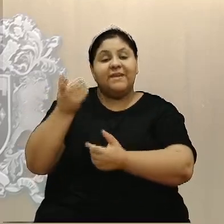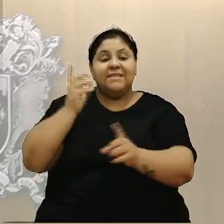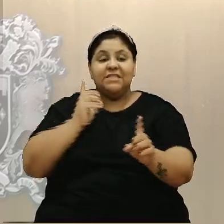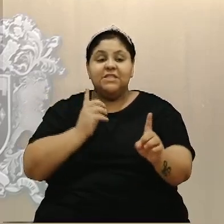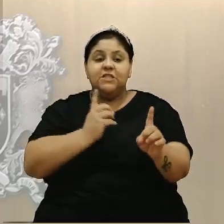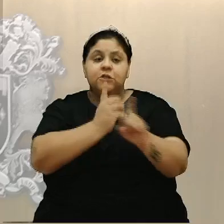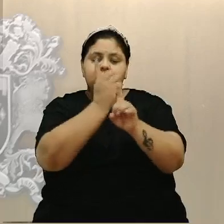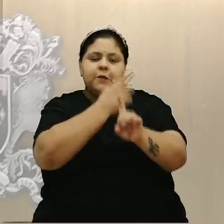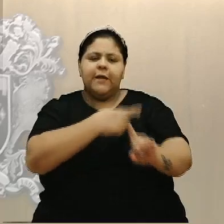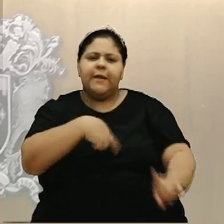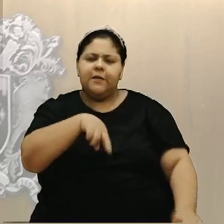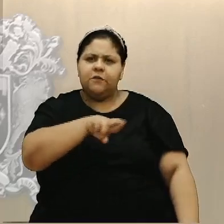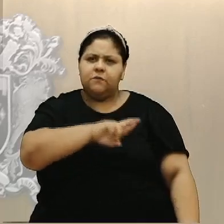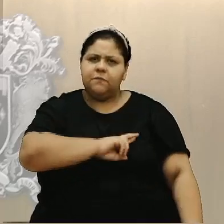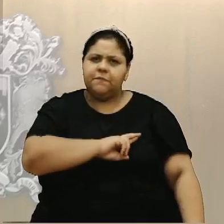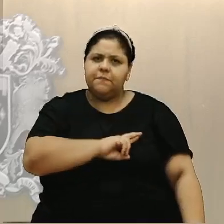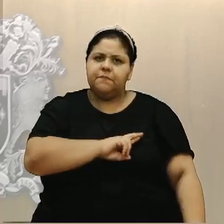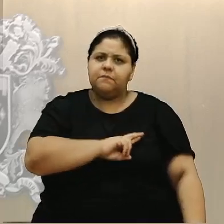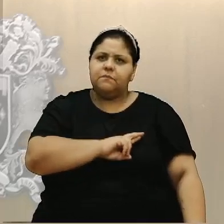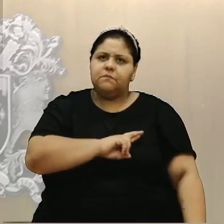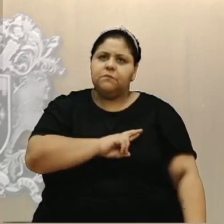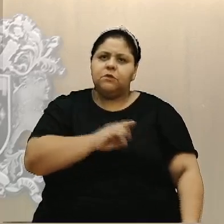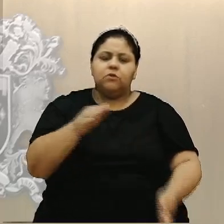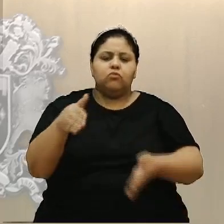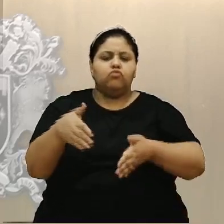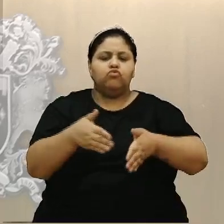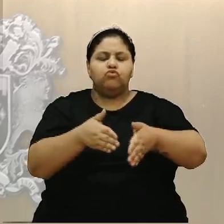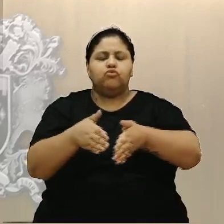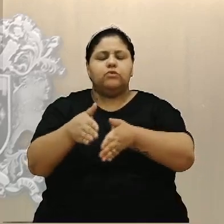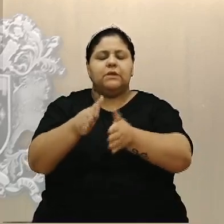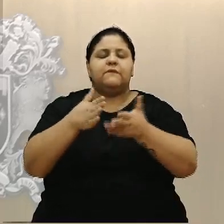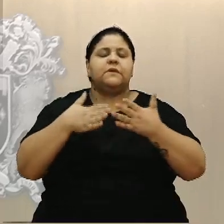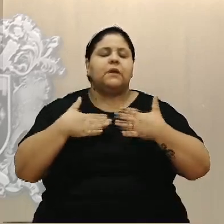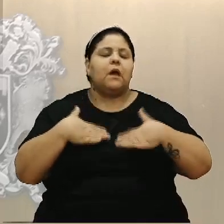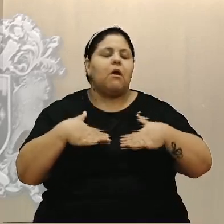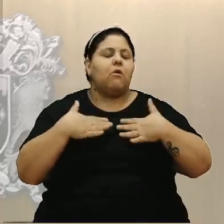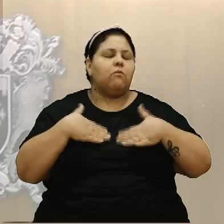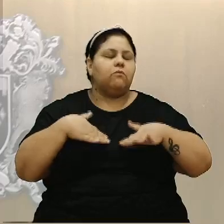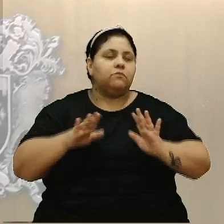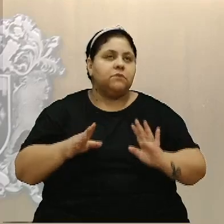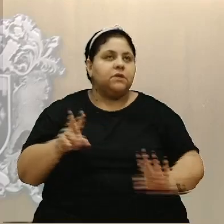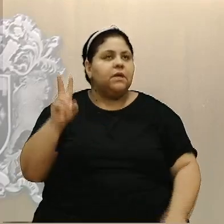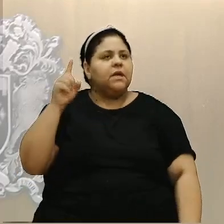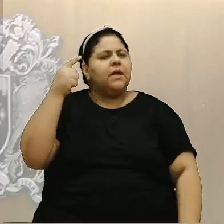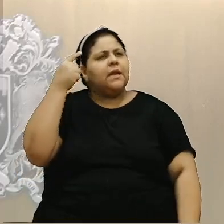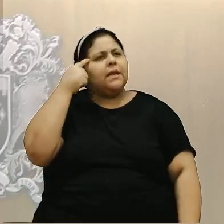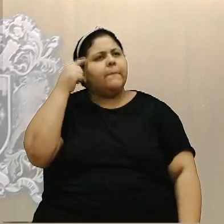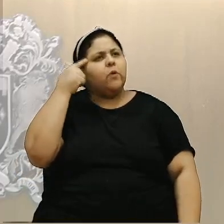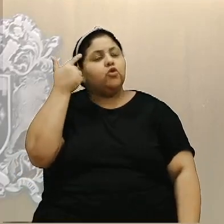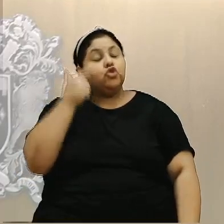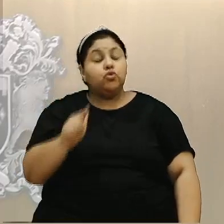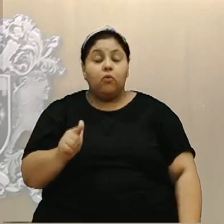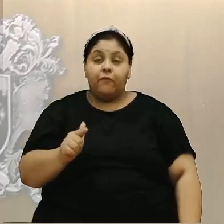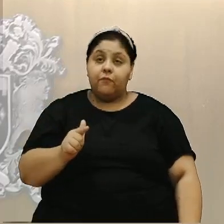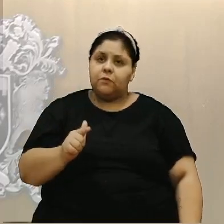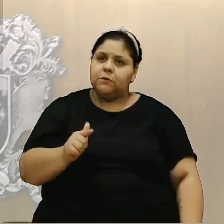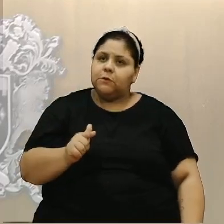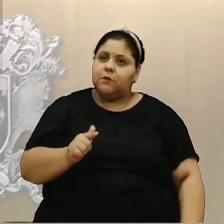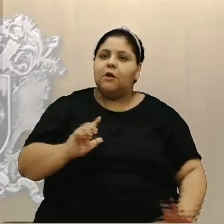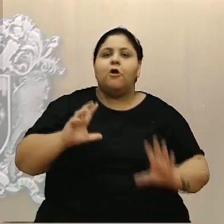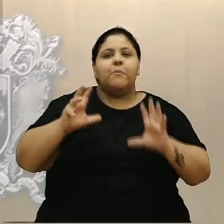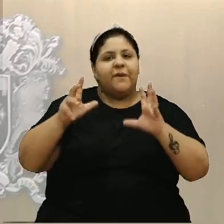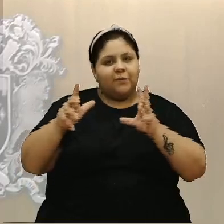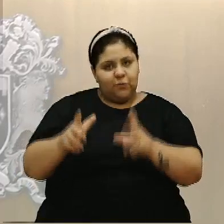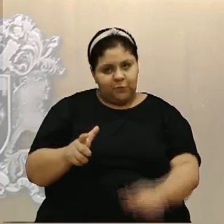aquele religioso que seguia, calmo. E ele lembrou-se mais uma vez: para tudo